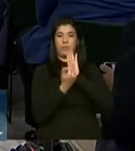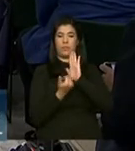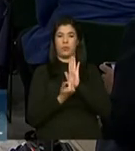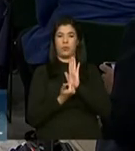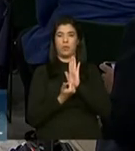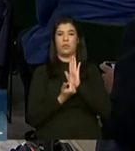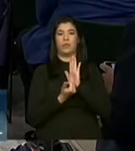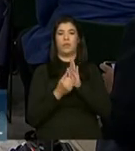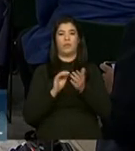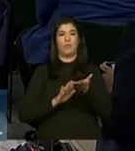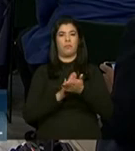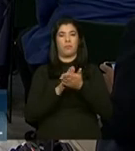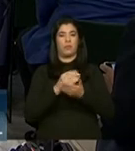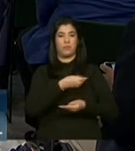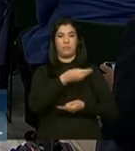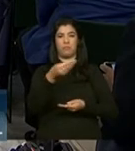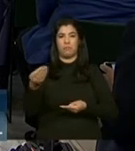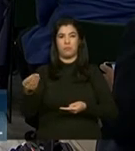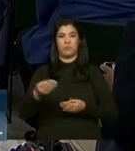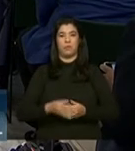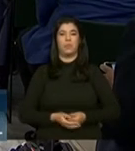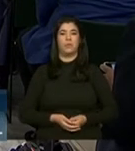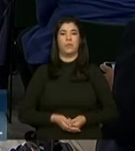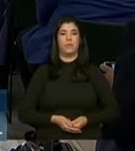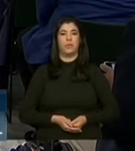programação impressa.